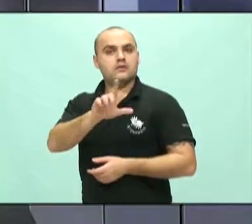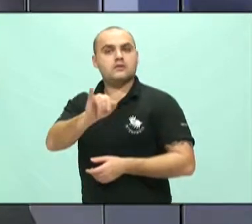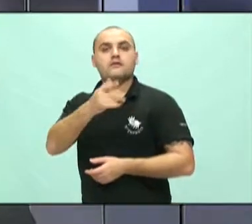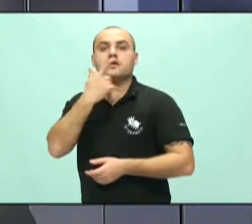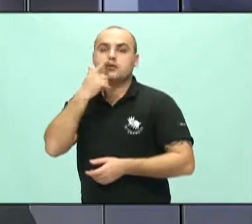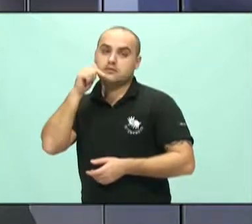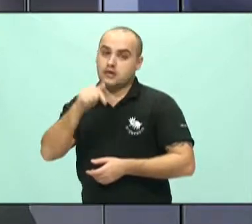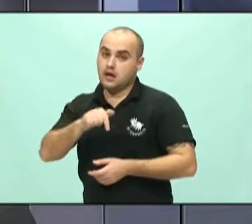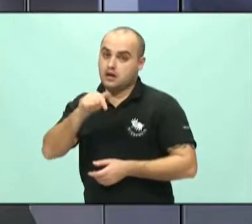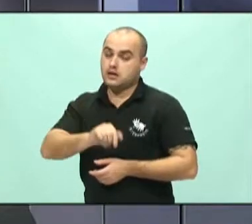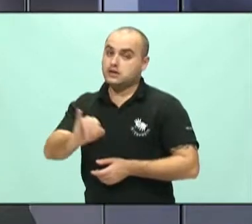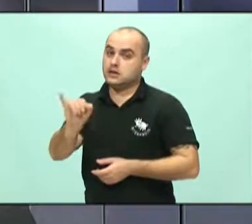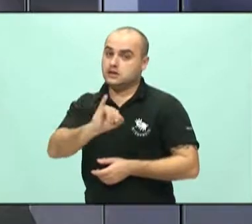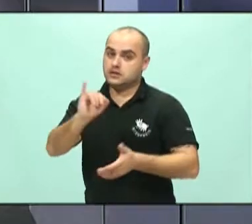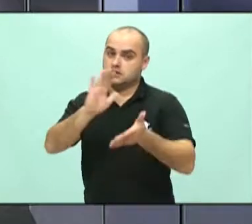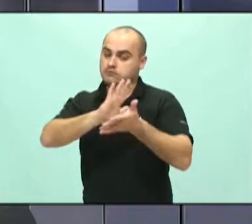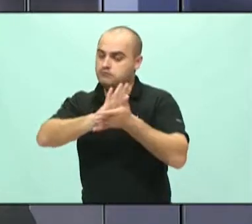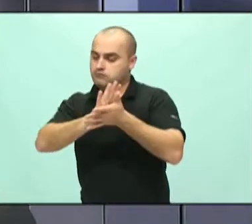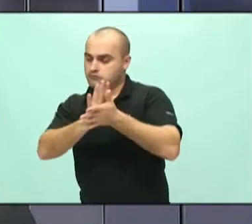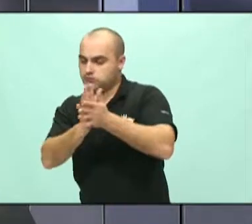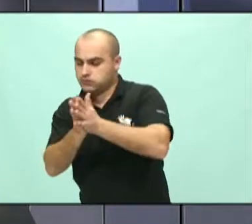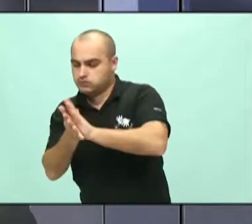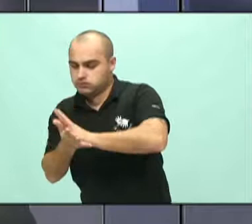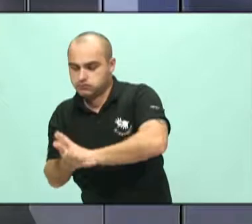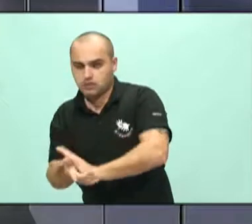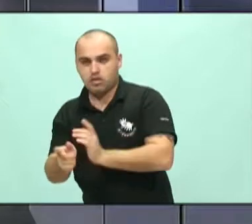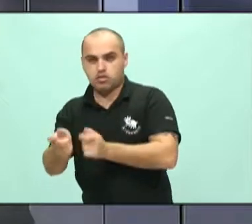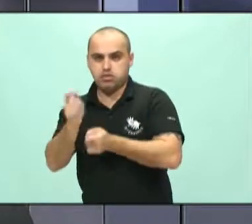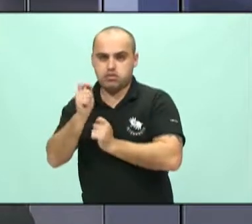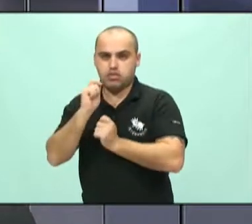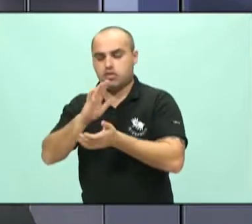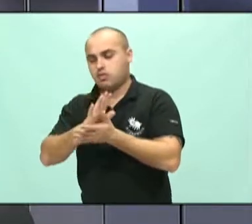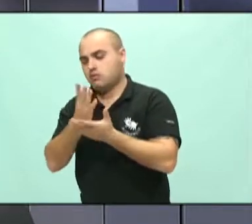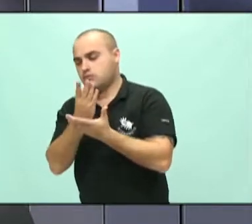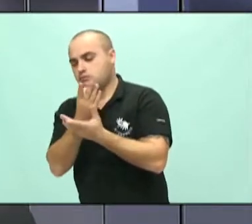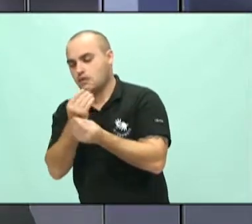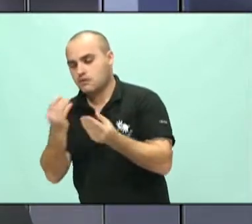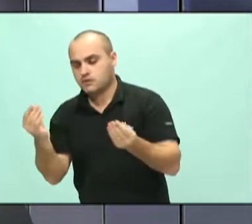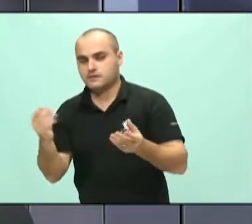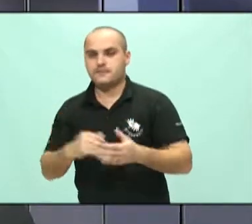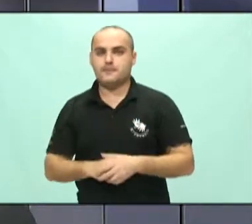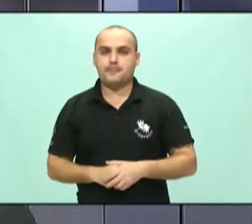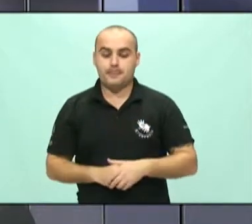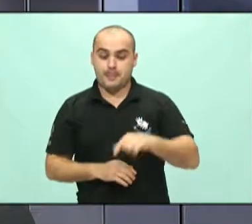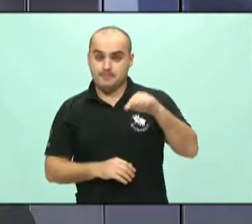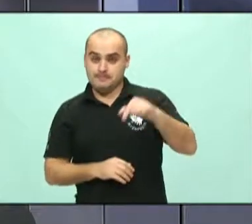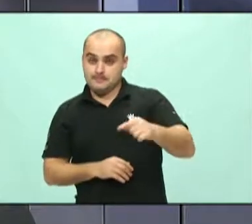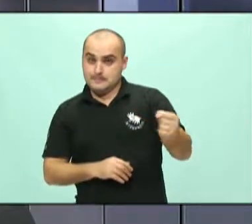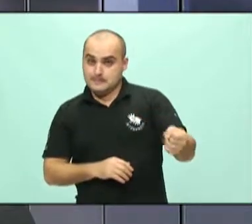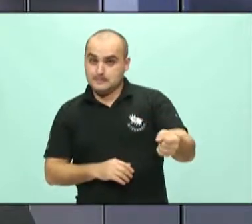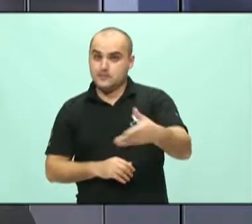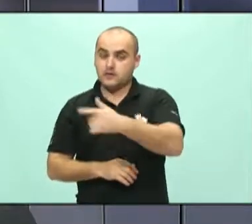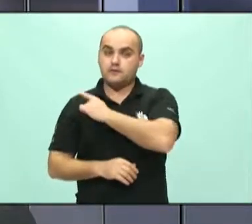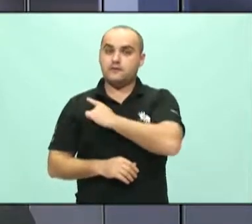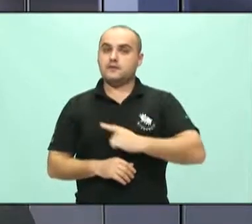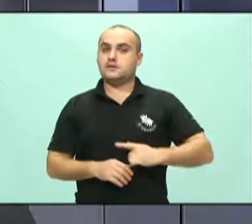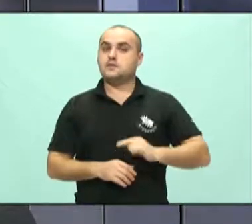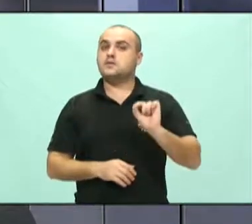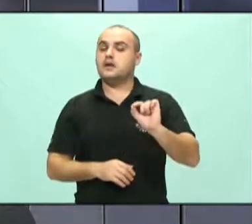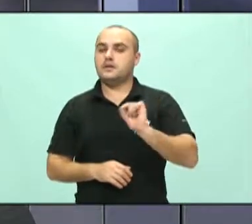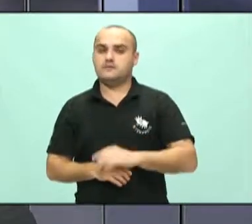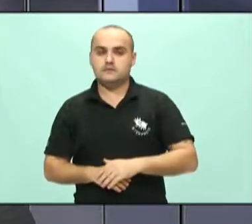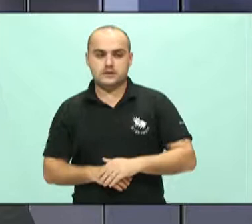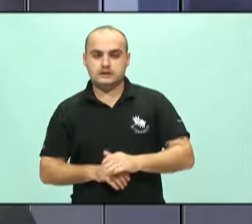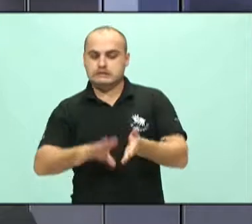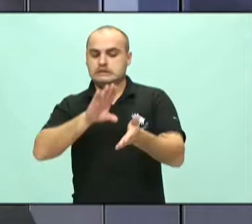saturamento da indústria pesqueira em Itajaí e que a intenção deste novo governo é tirar os